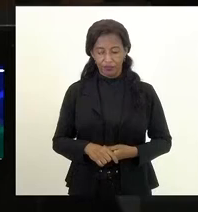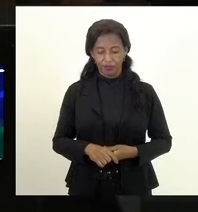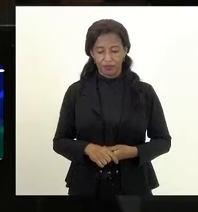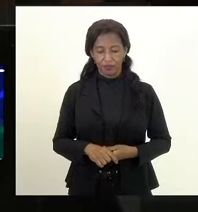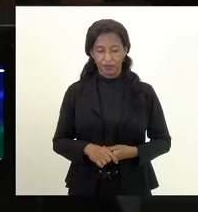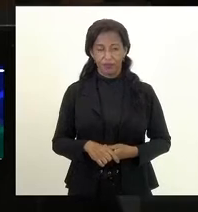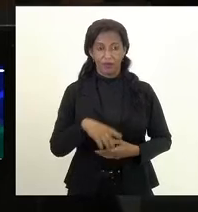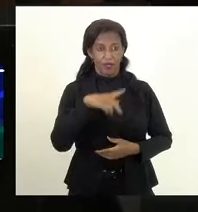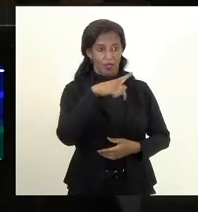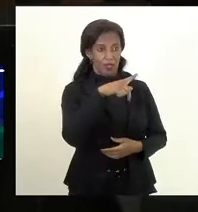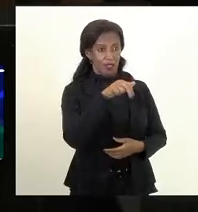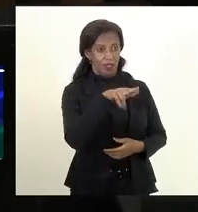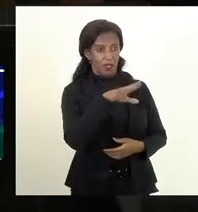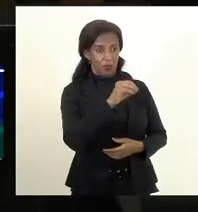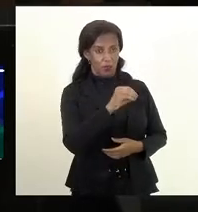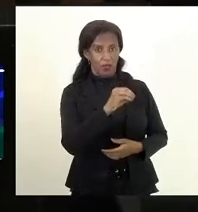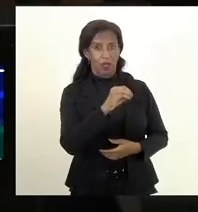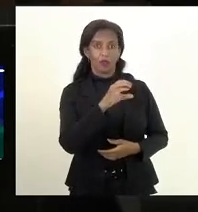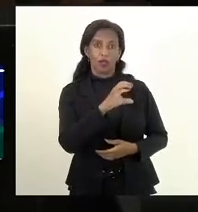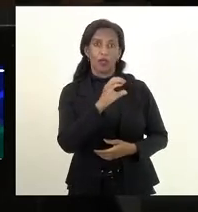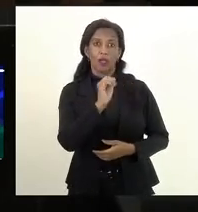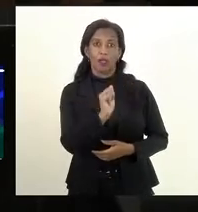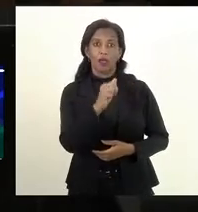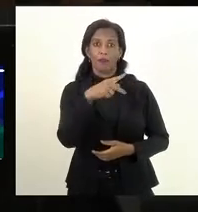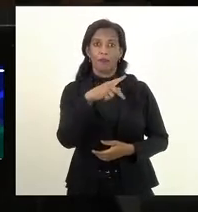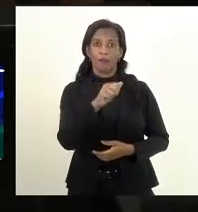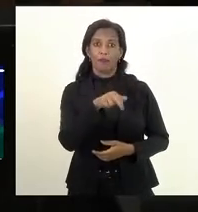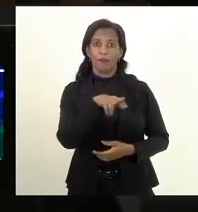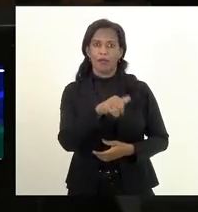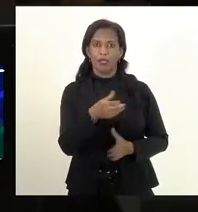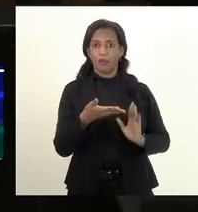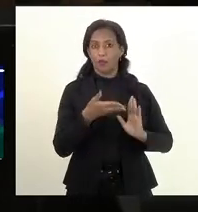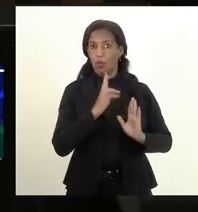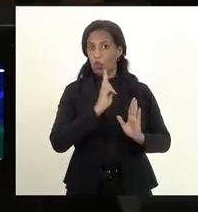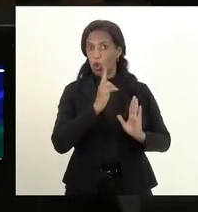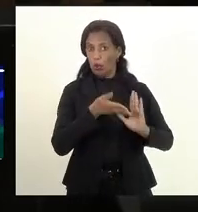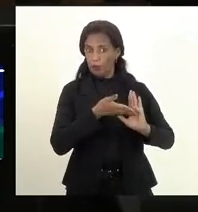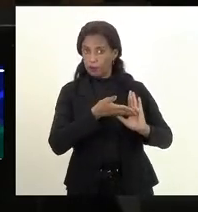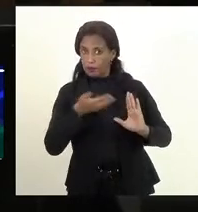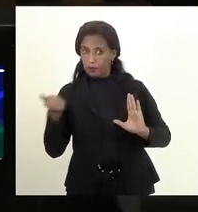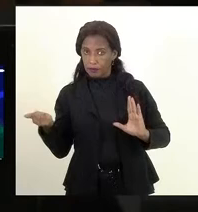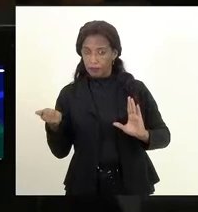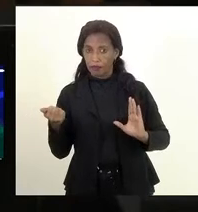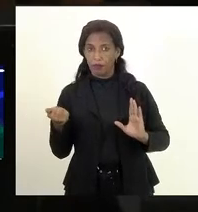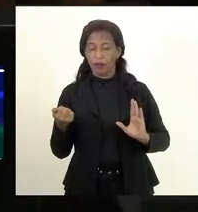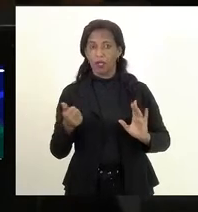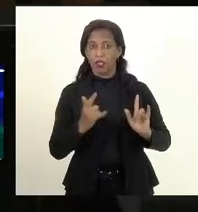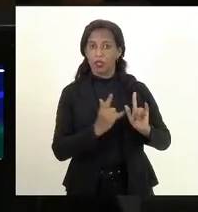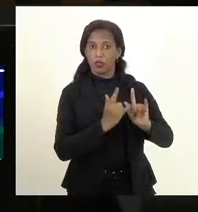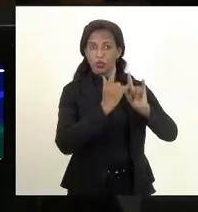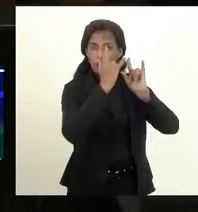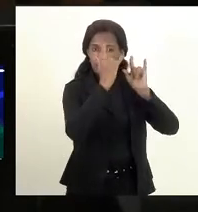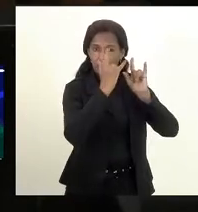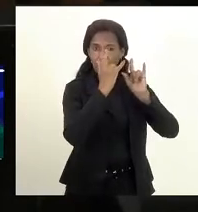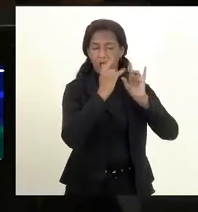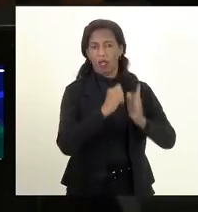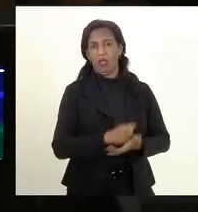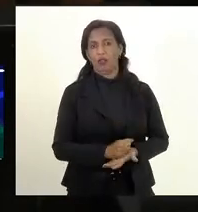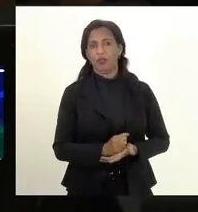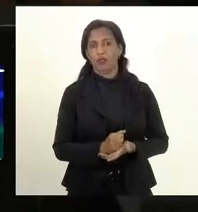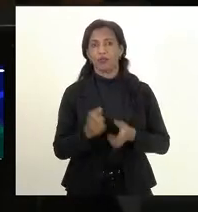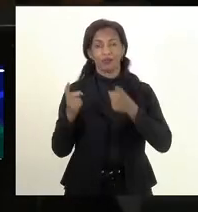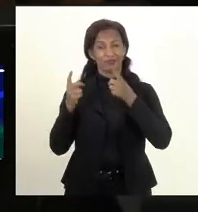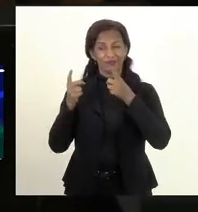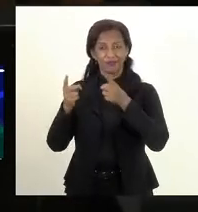palácio Gustavo Capanema saia dessa lista de imóveis que são corda serão